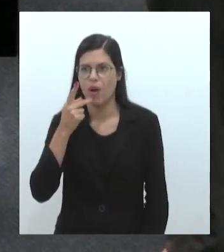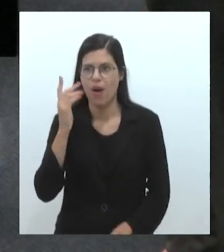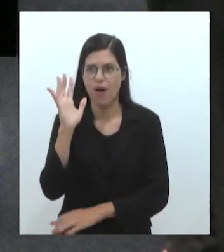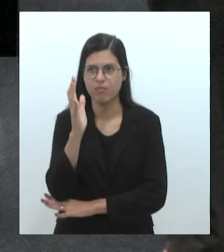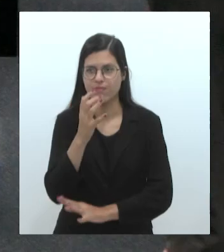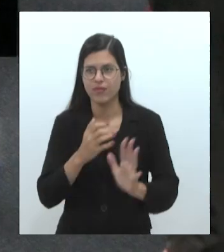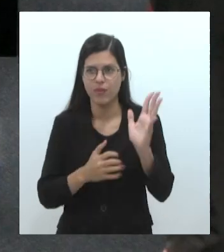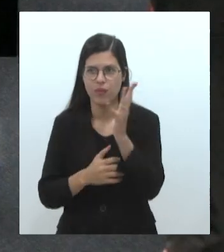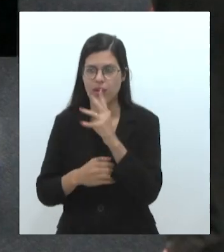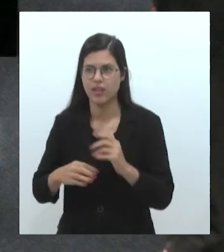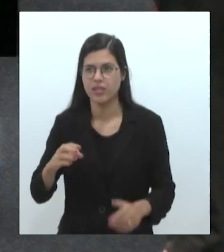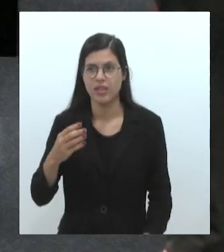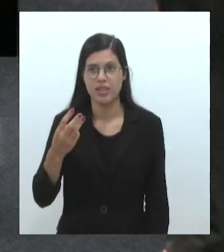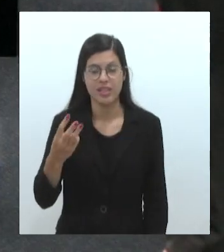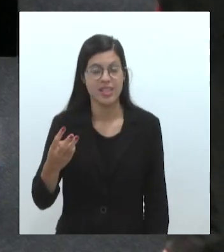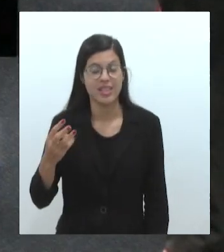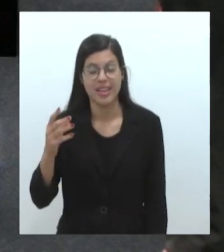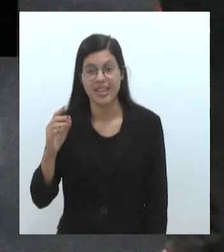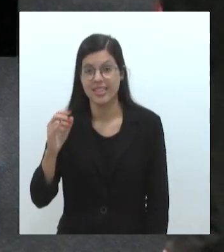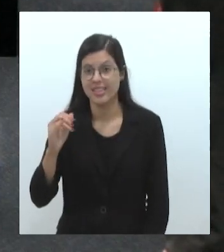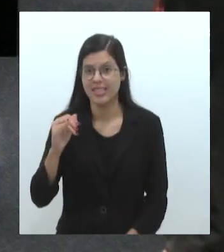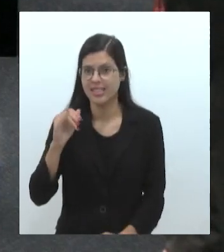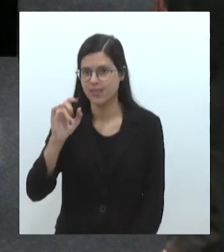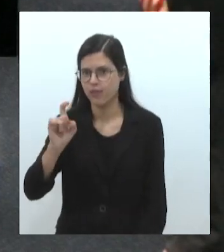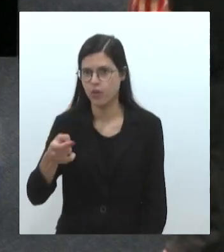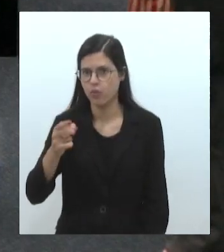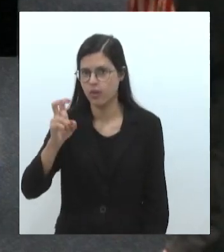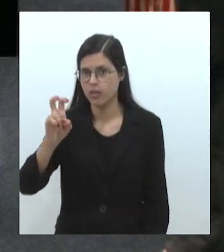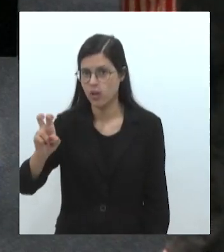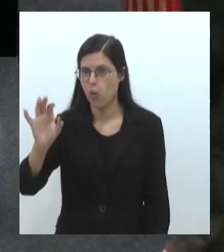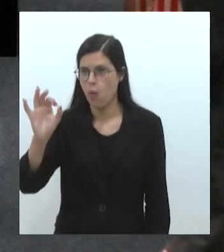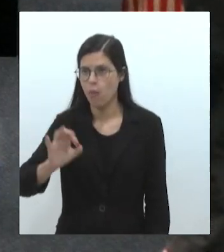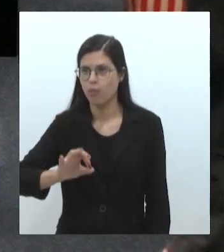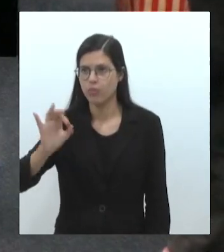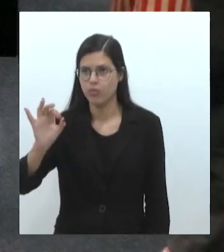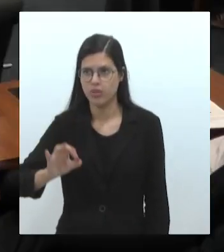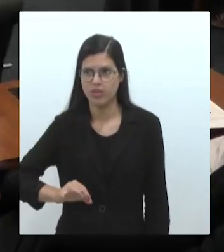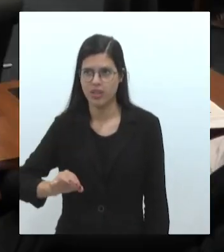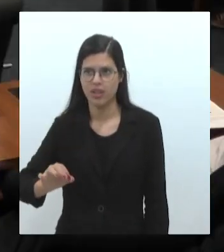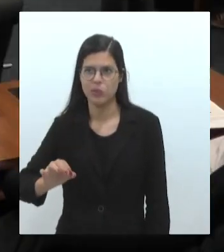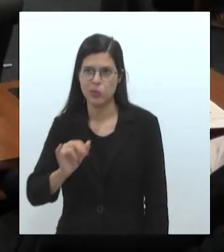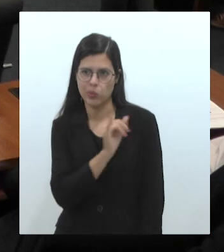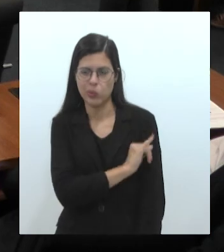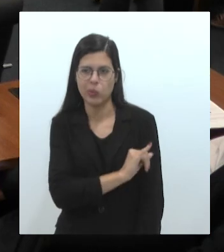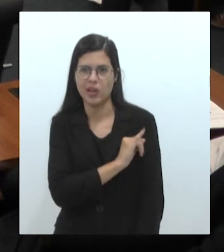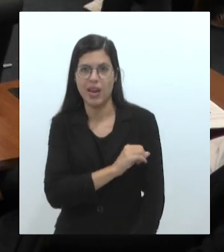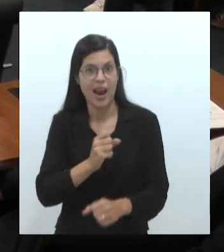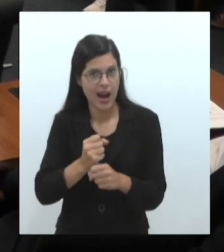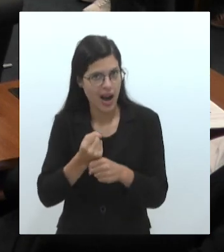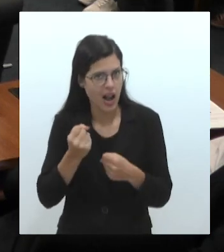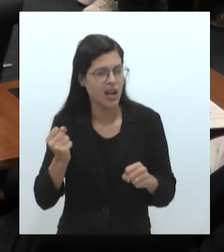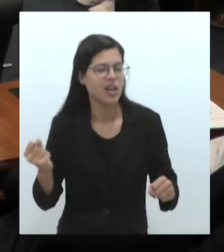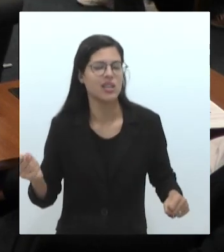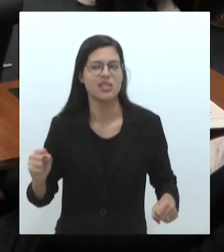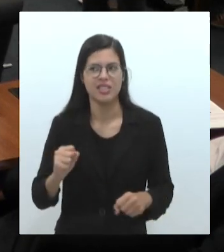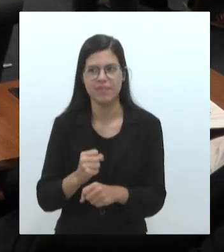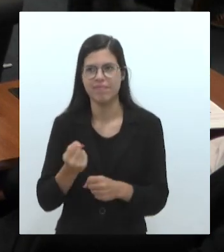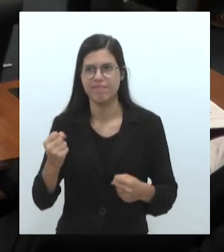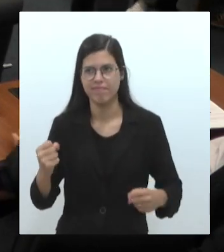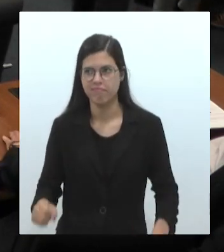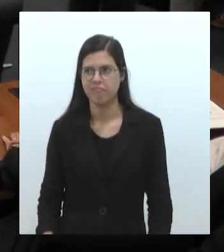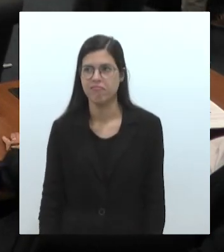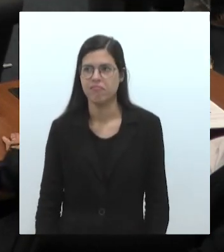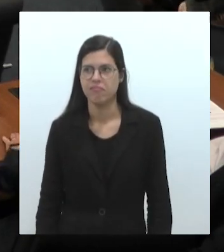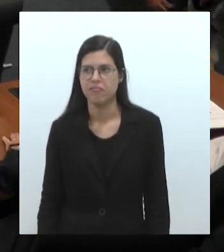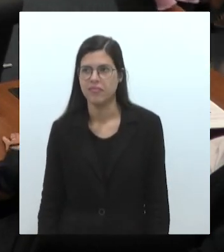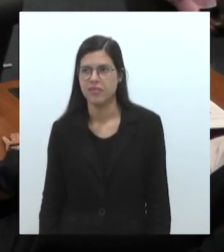representa 3,5% do território da cidade do Rio de Janeiro. É imensa, é muito imensa, com uma